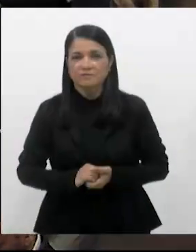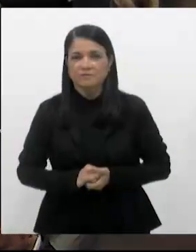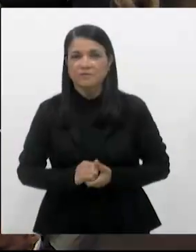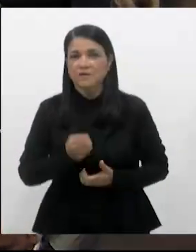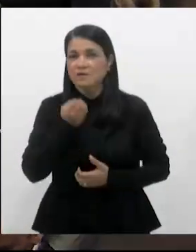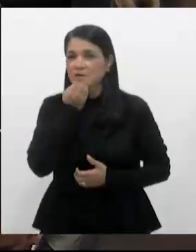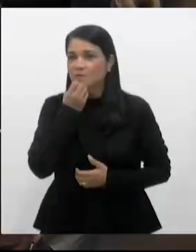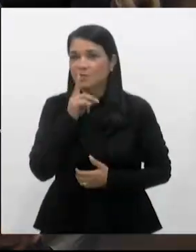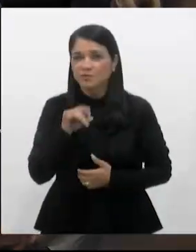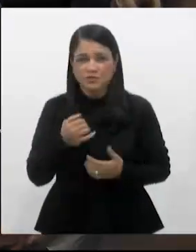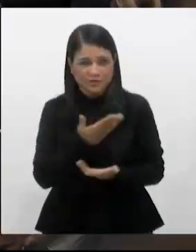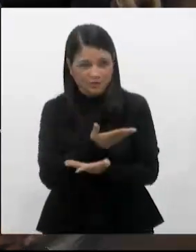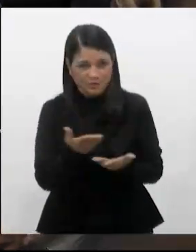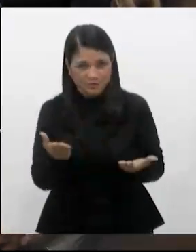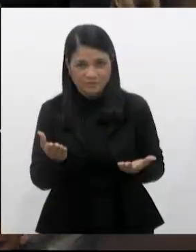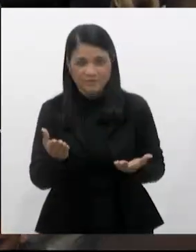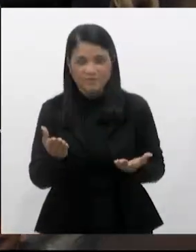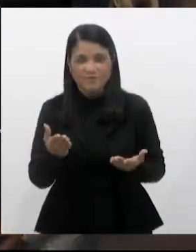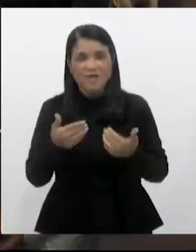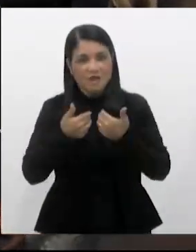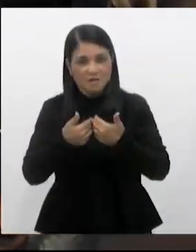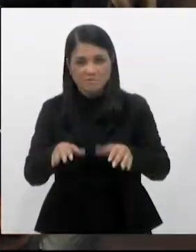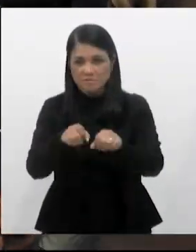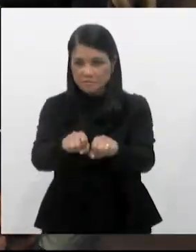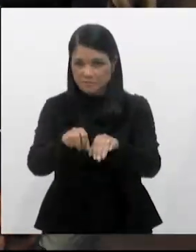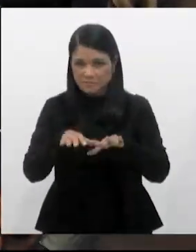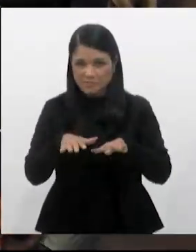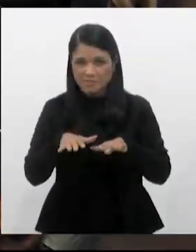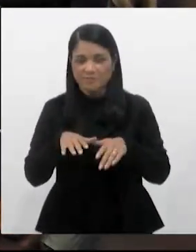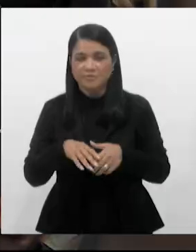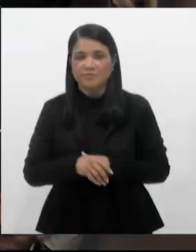Muito bom dia a todos. Está reaberta a sessão.